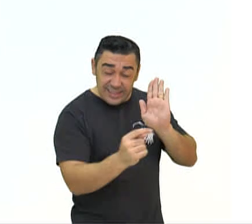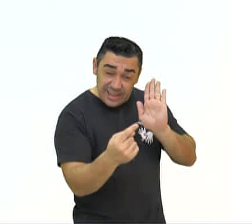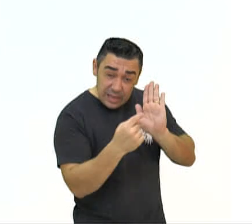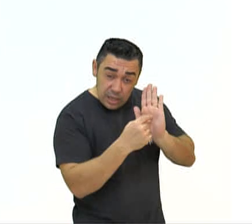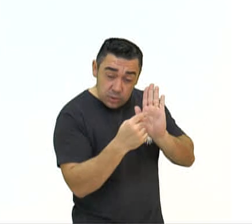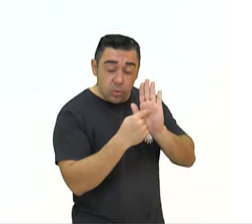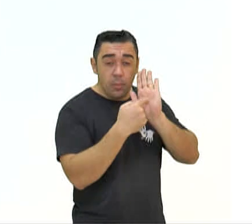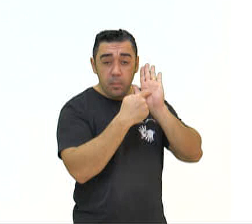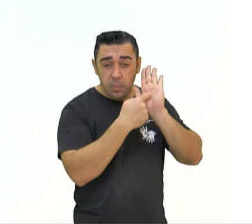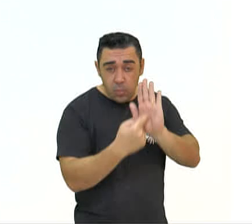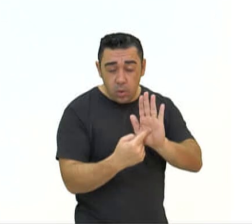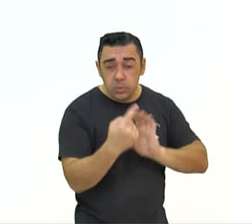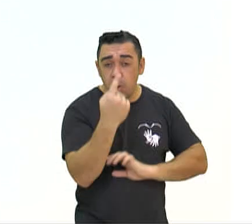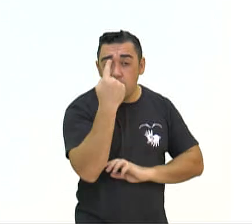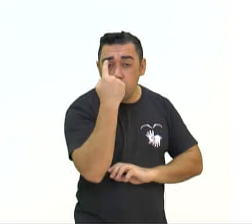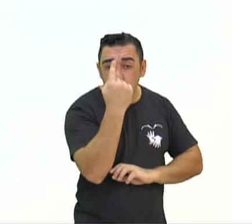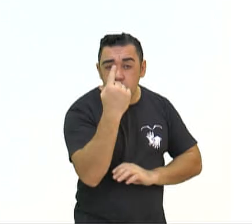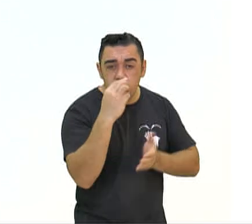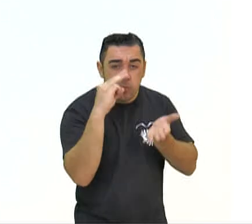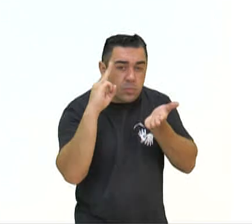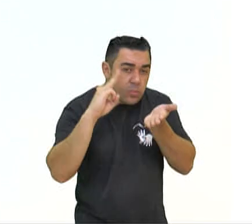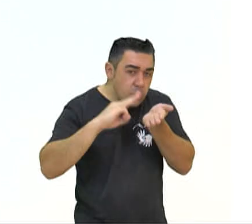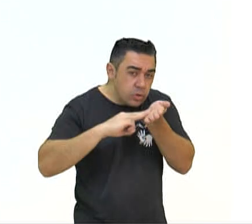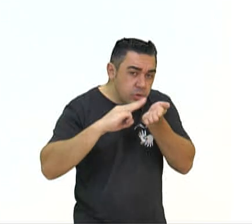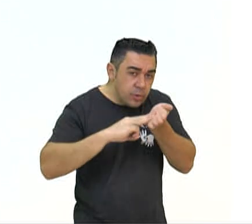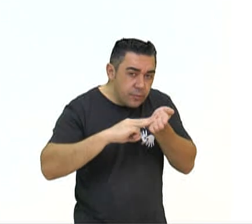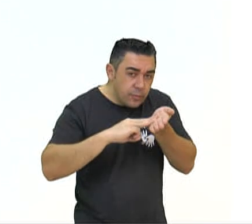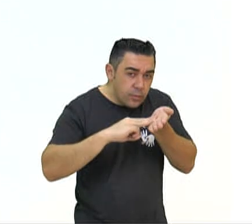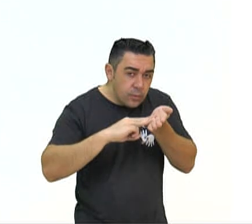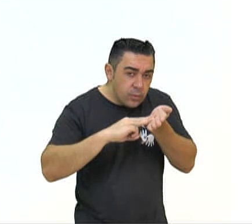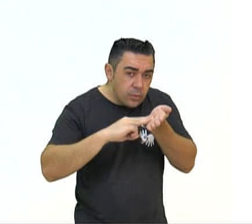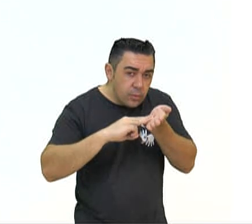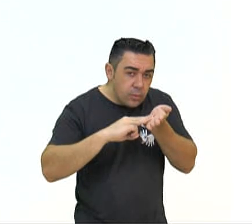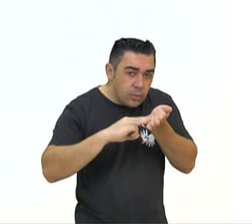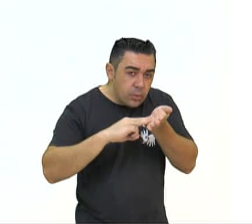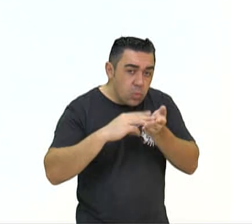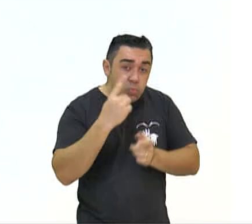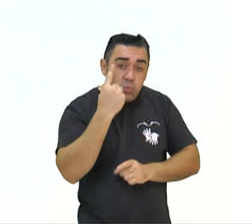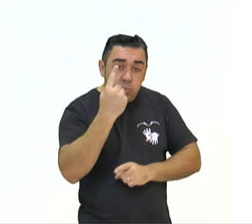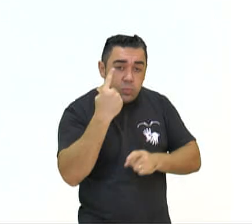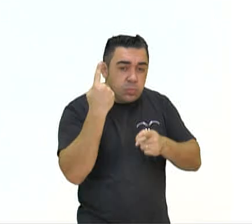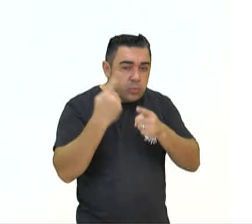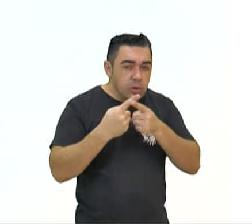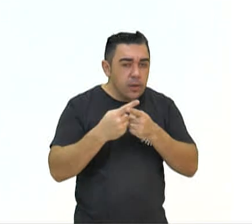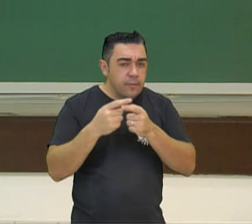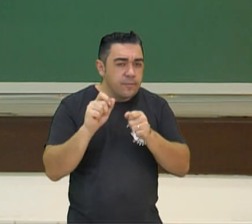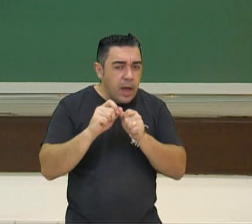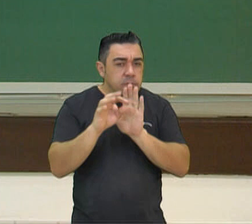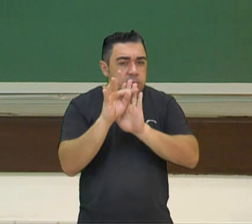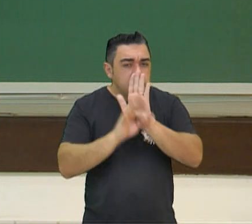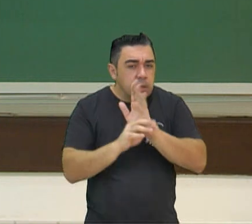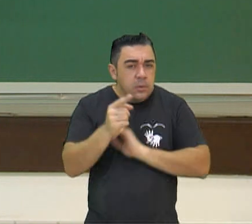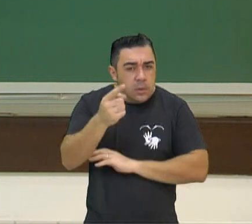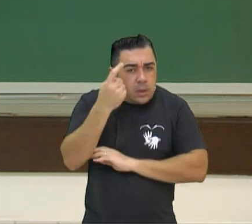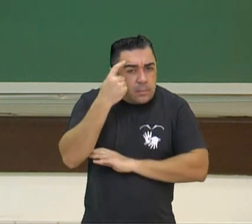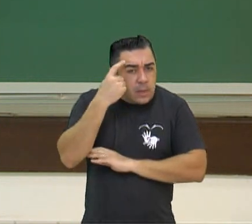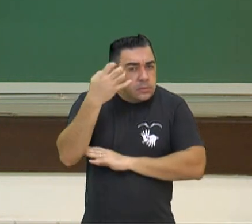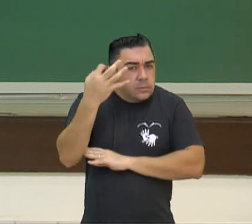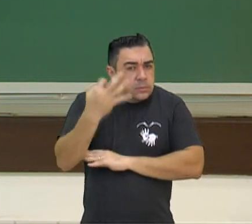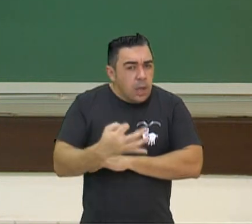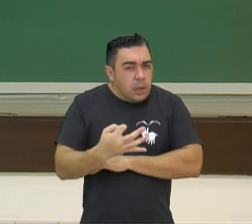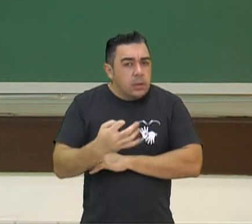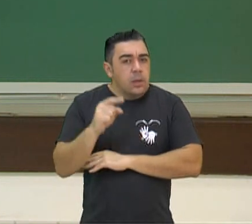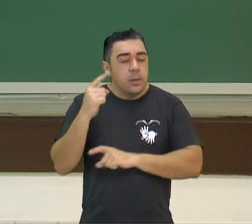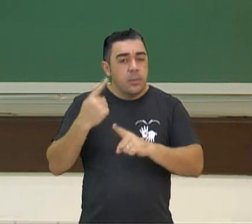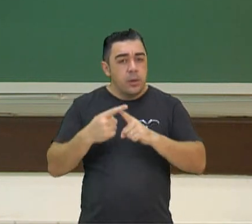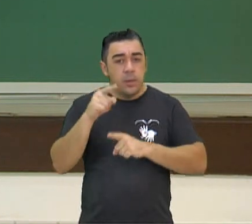pelo menos um motivo, certo? Capricha nesse texto, pense bem nisso, porque é